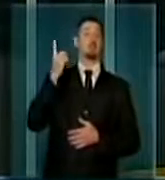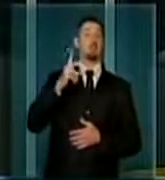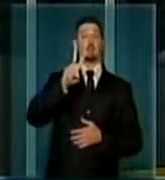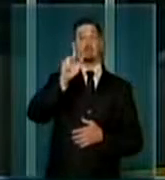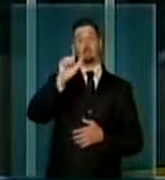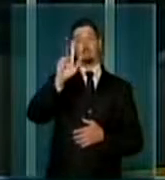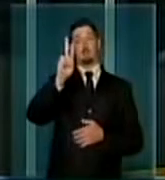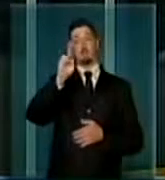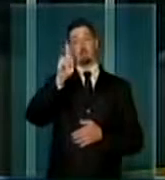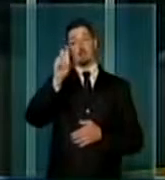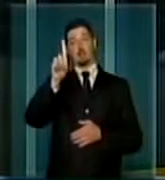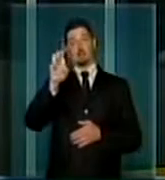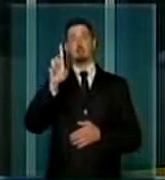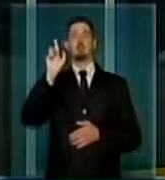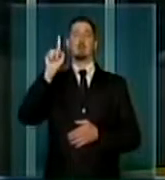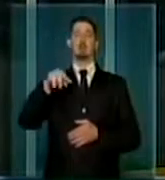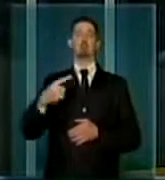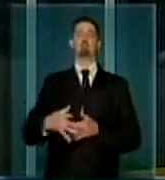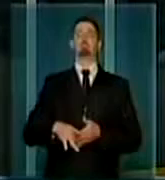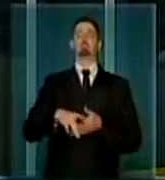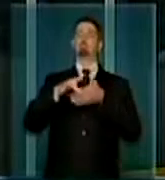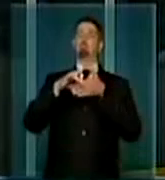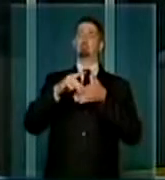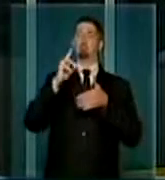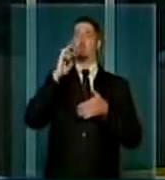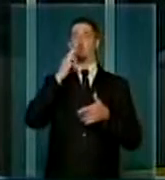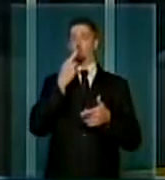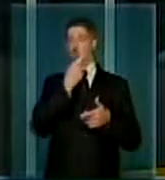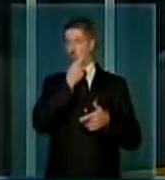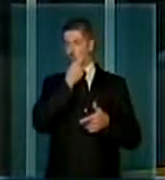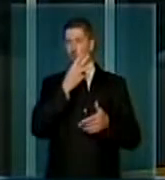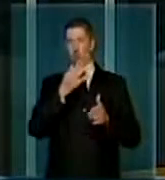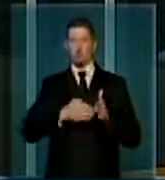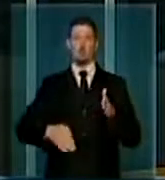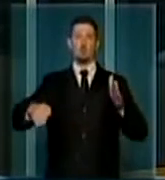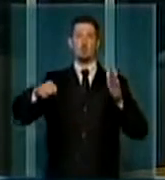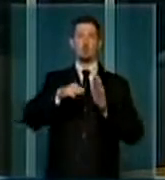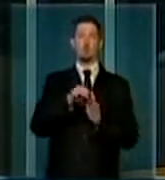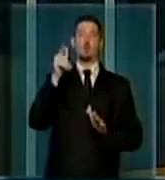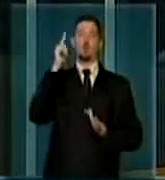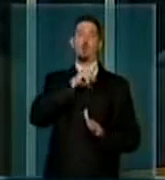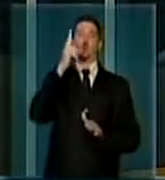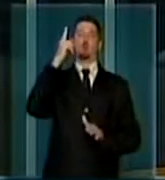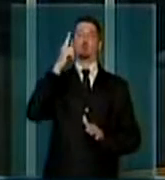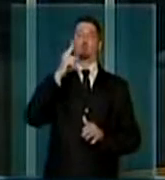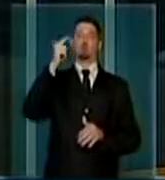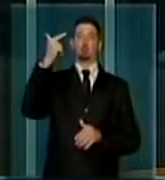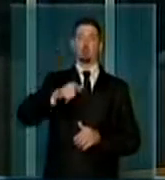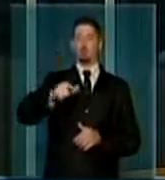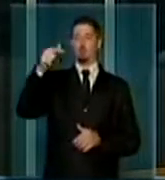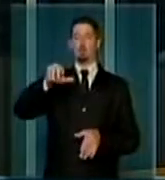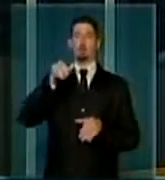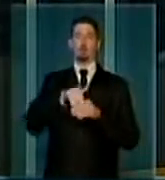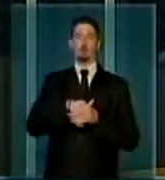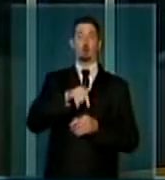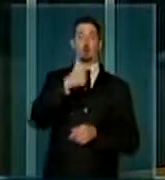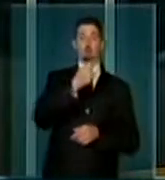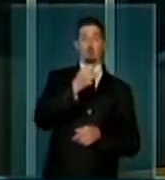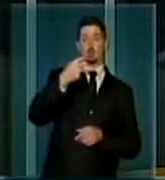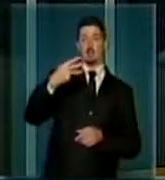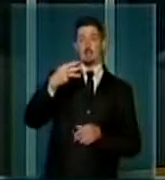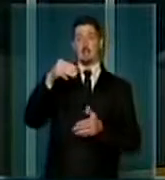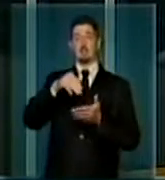Valverde representou muito bem o estado de Rondônia nesta casa. Ao todo, cumpriu dois mandatos, de o primeiro de